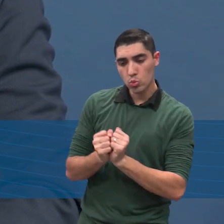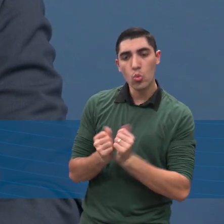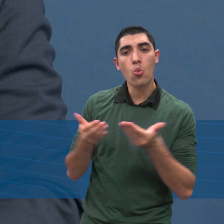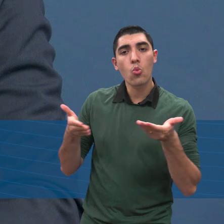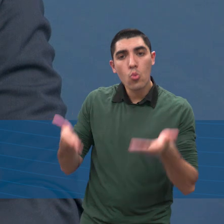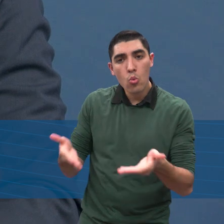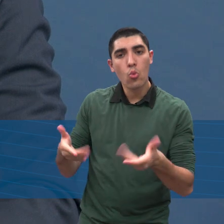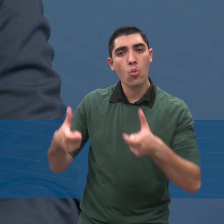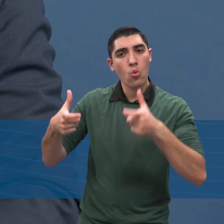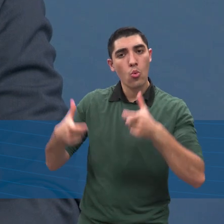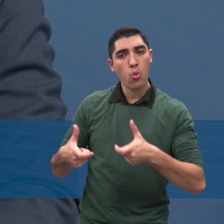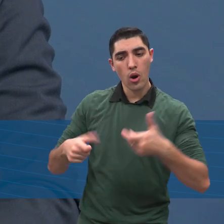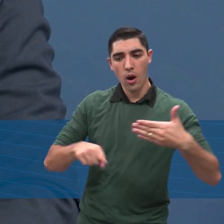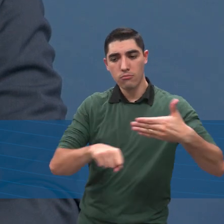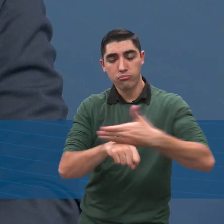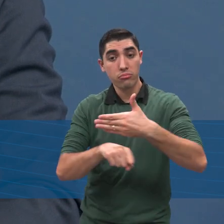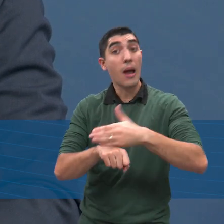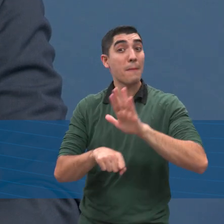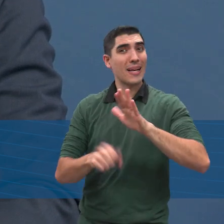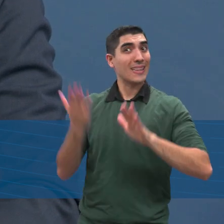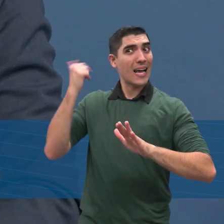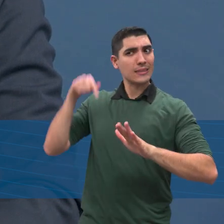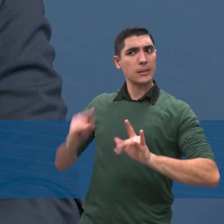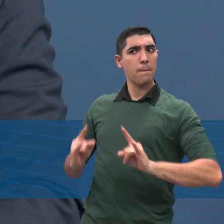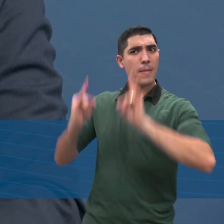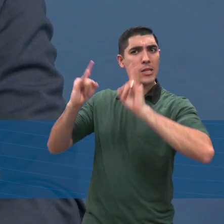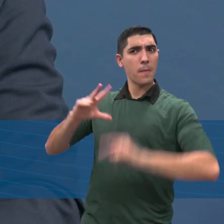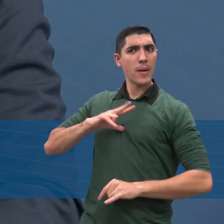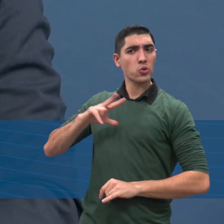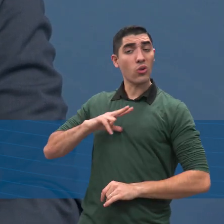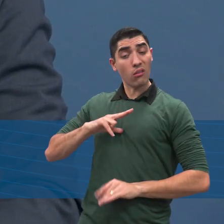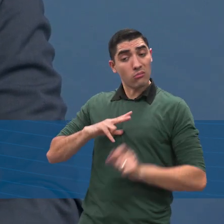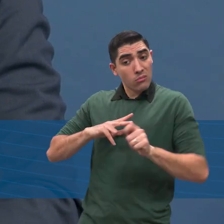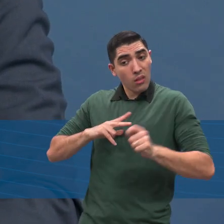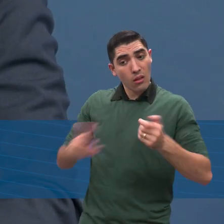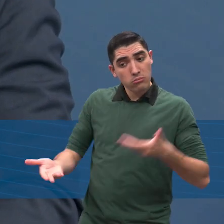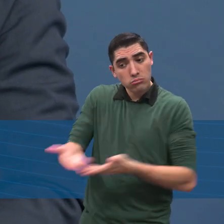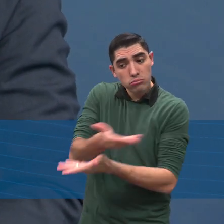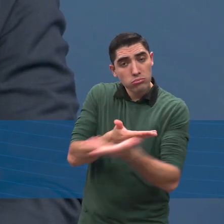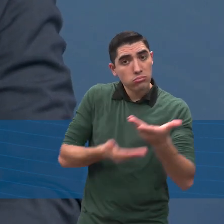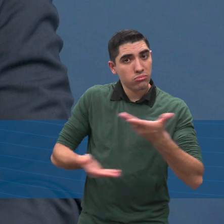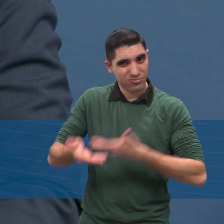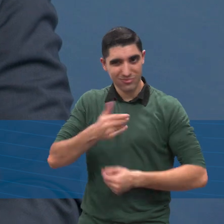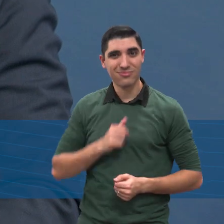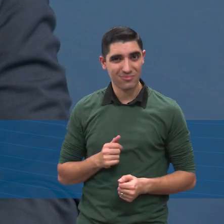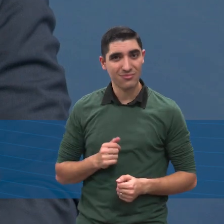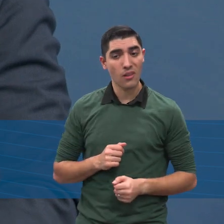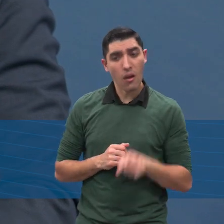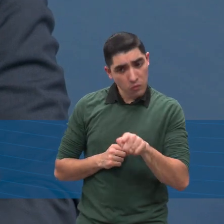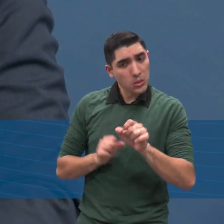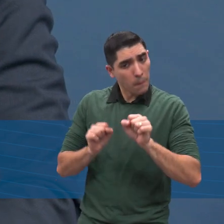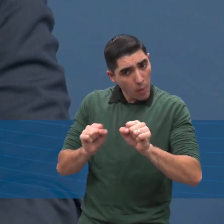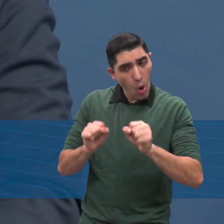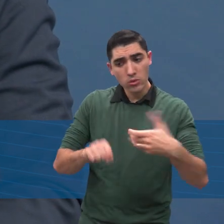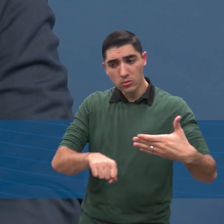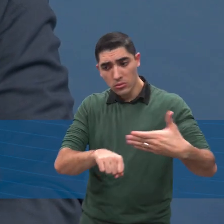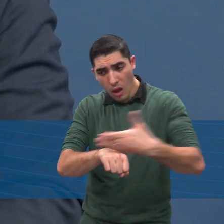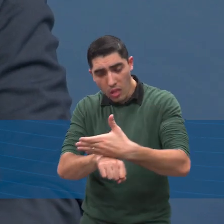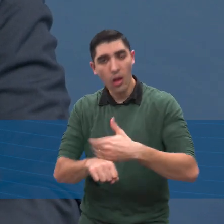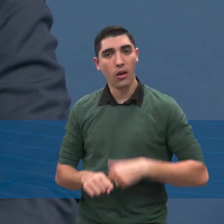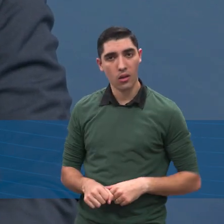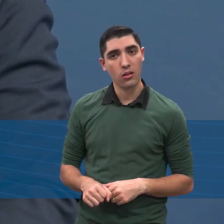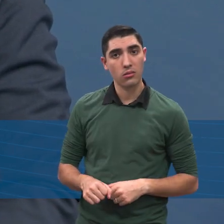sociedade nesse espaço, teoricamente, particular, né? Então, a pessoa é convidada, naturalmente, ela é convidada a entrar, ela vê que ela